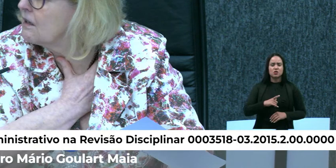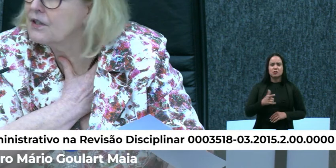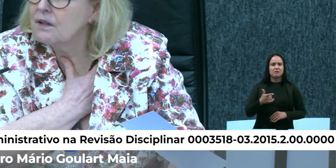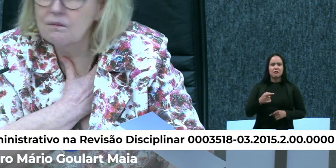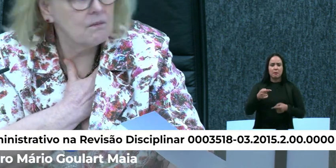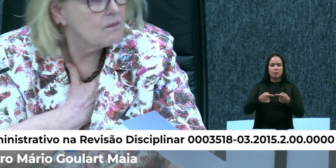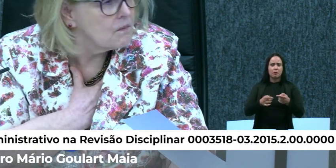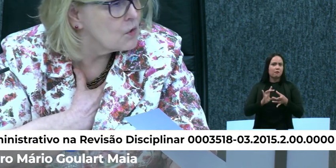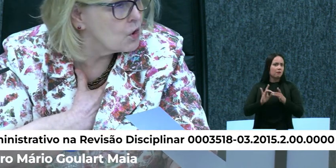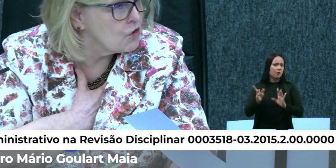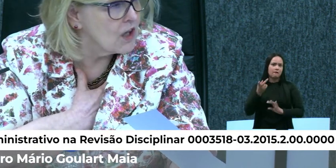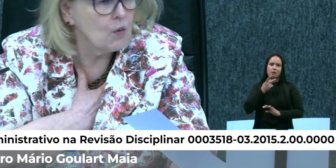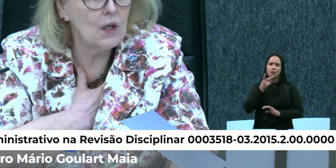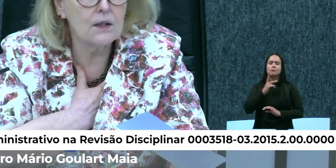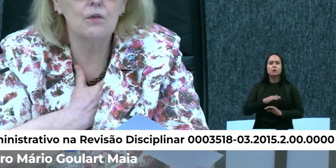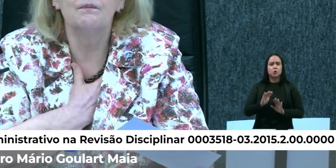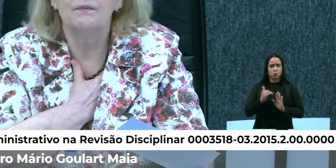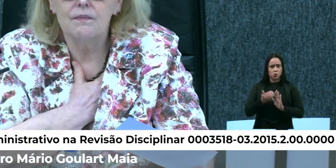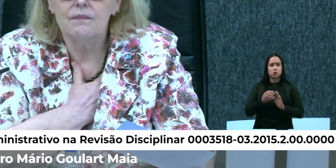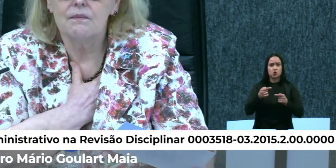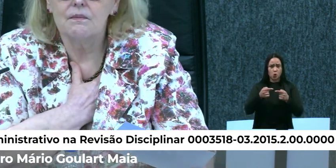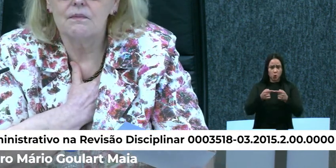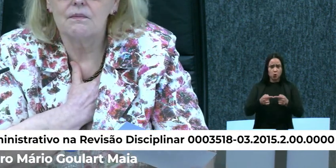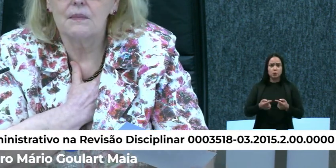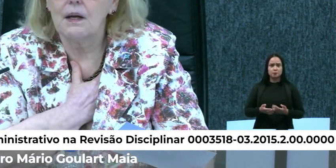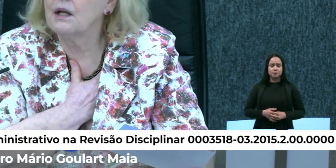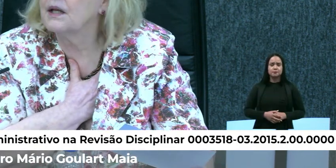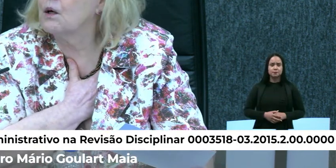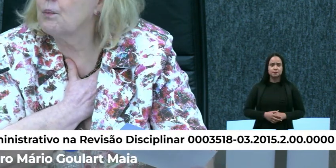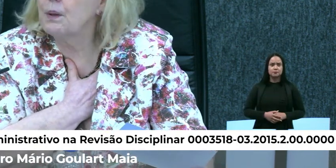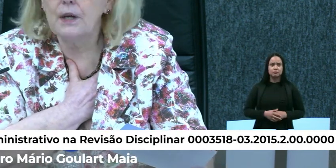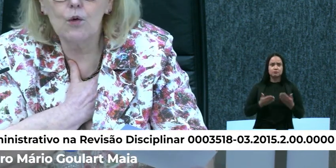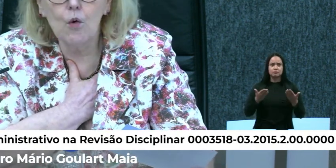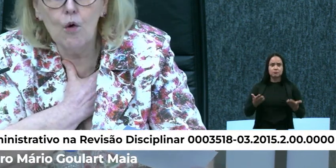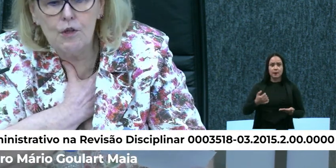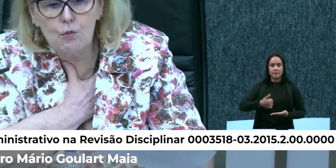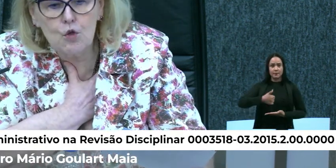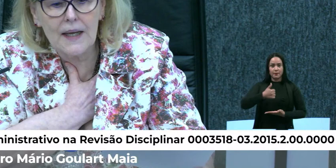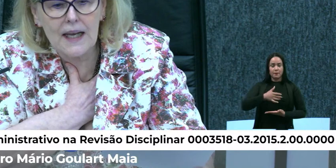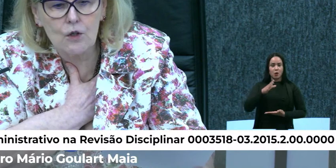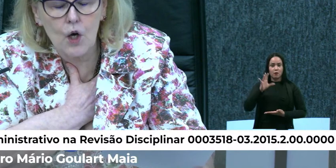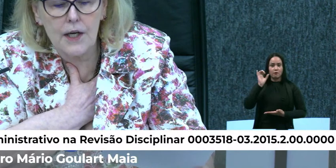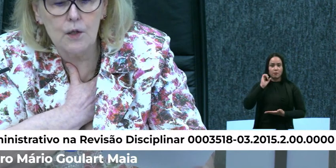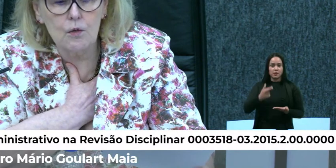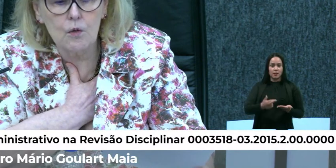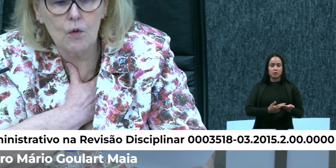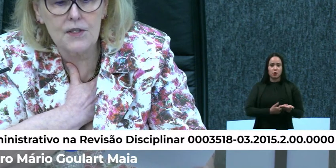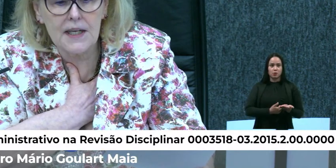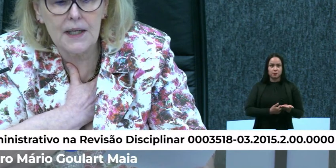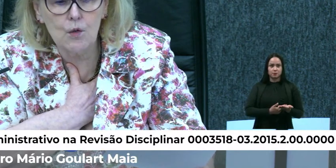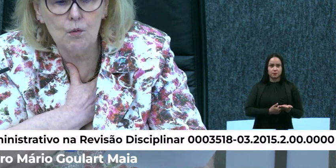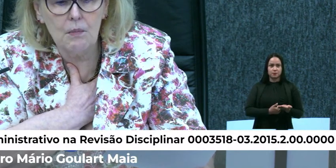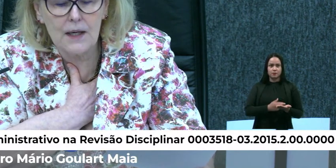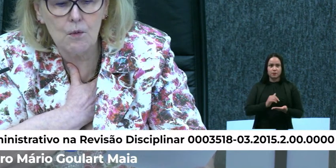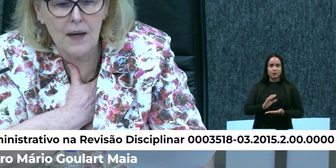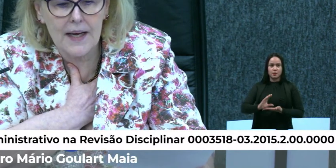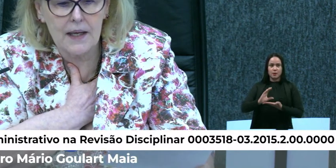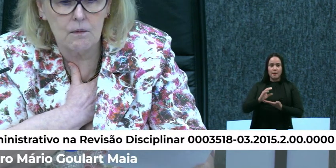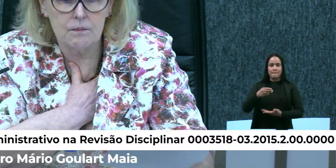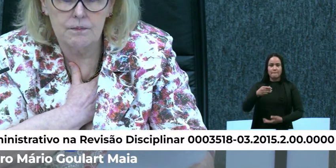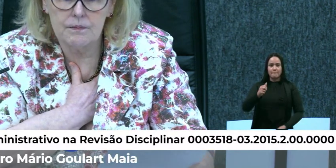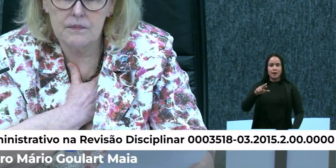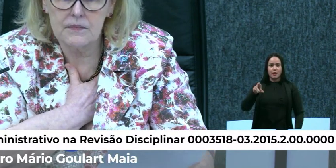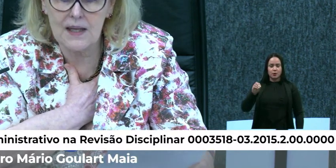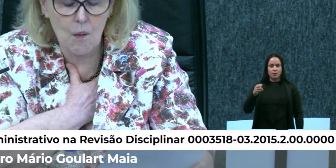a palavra. Todos de acordo? Então, primeiro, ouvimos o relatório. Conselheiro Mário